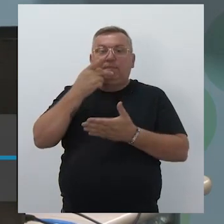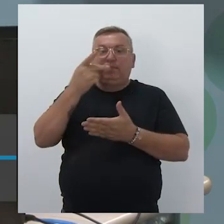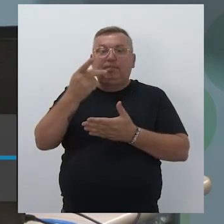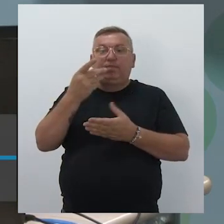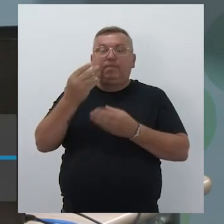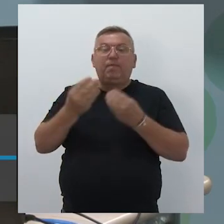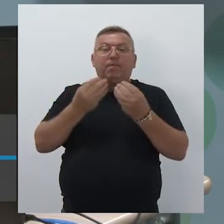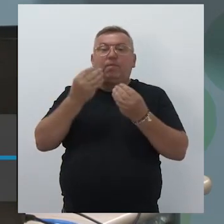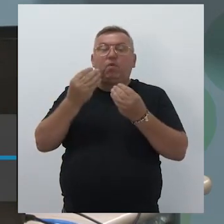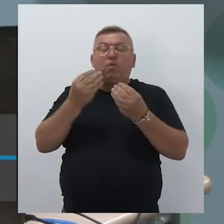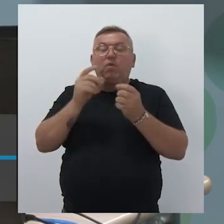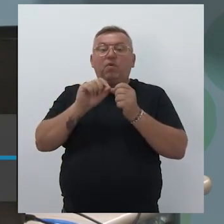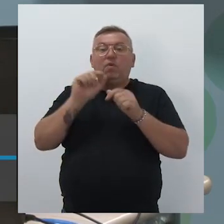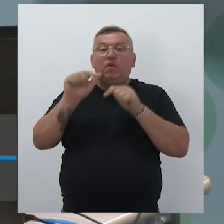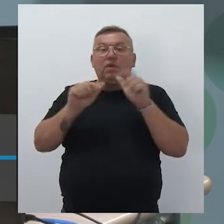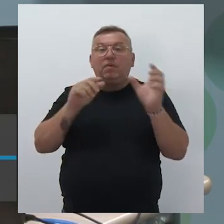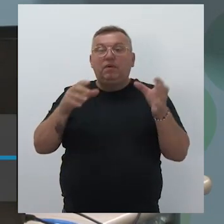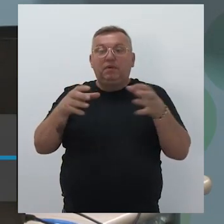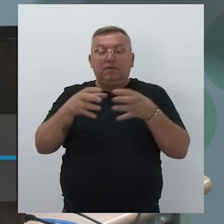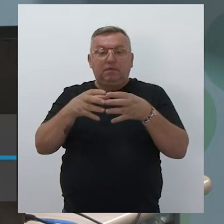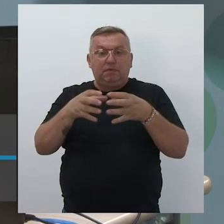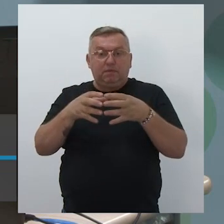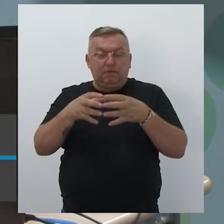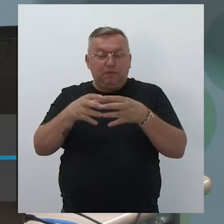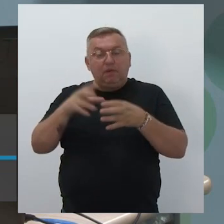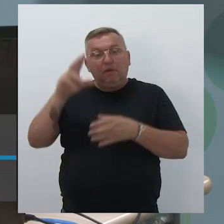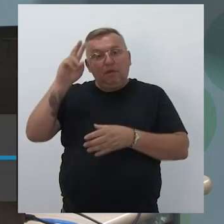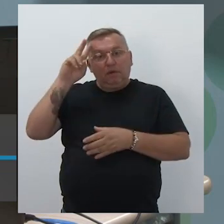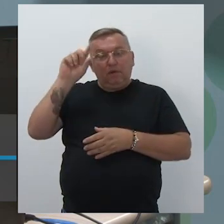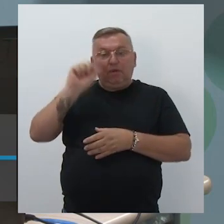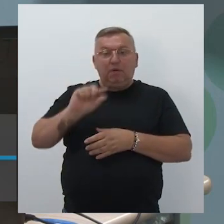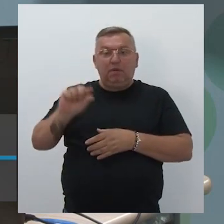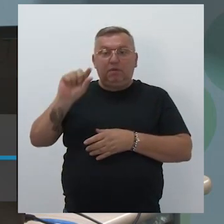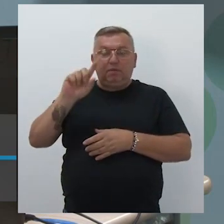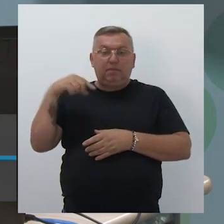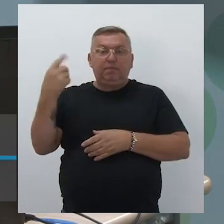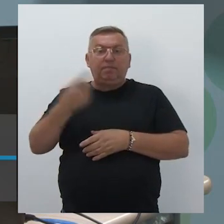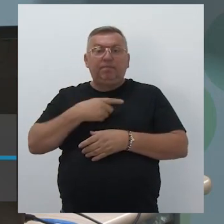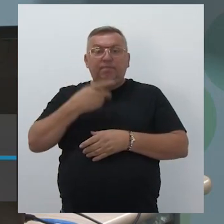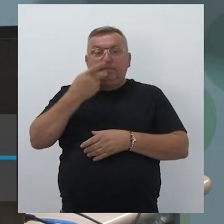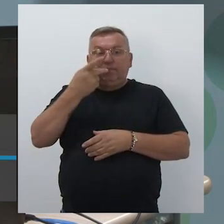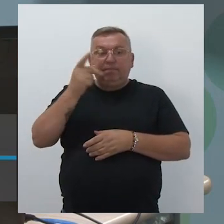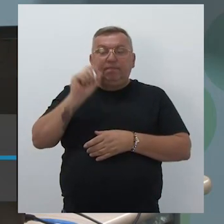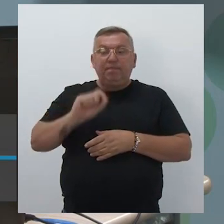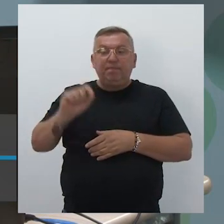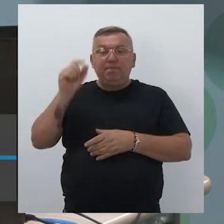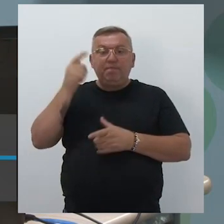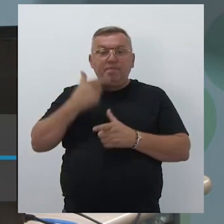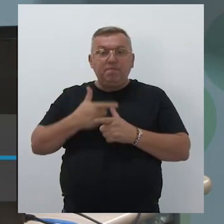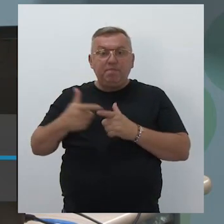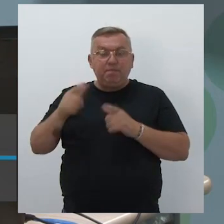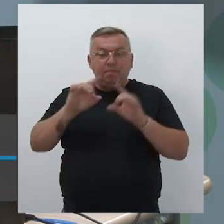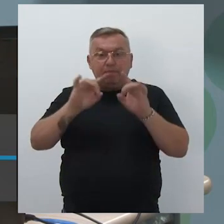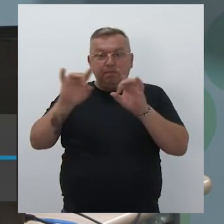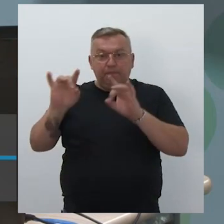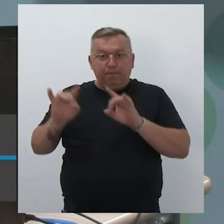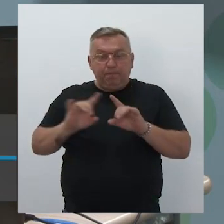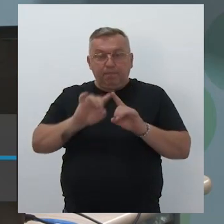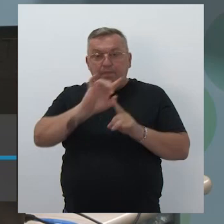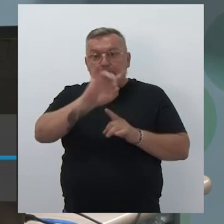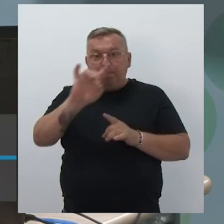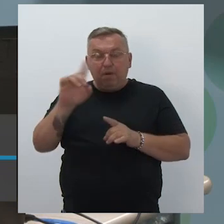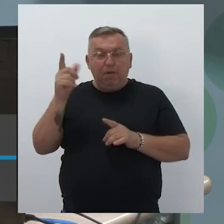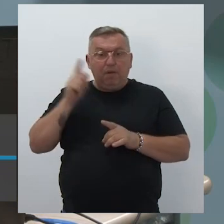como foi esse trabalho em grupo, né? A gente vai resgatar um pouco, agora que nós já falamos, né, das especificidades que